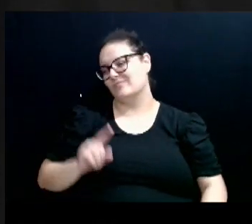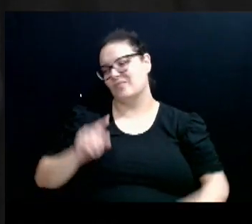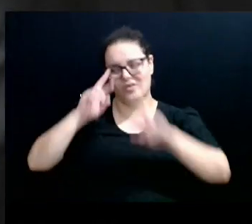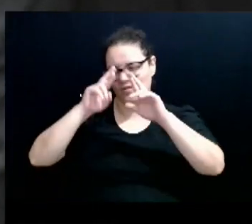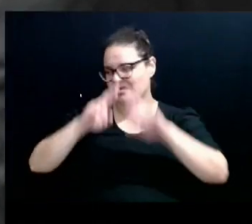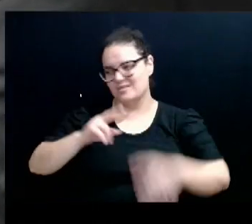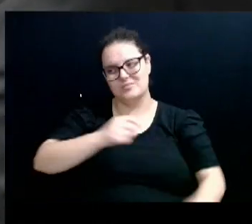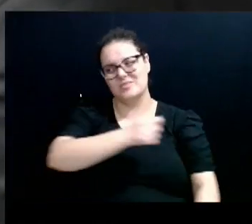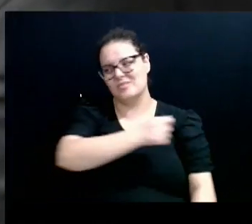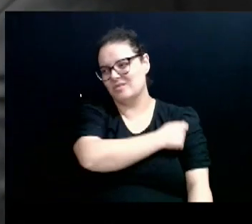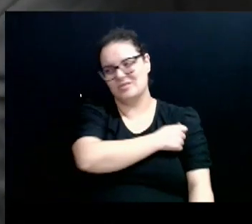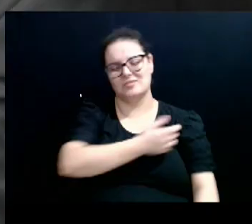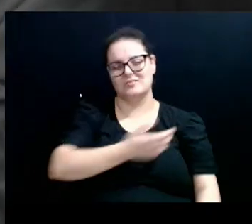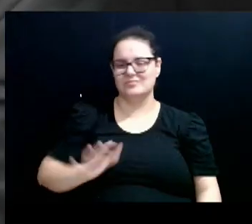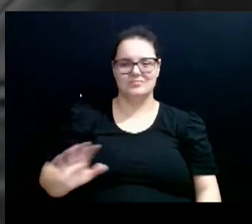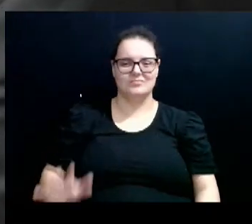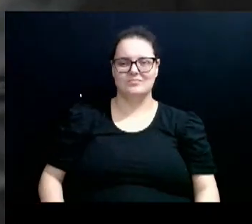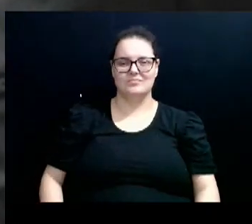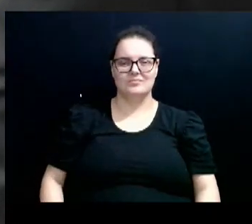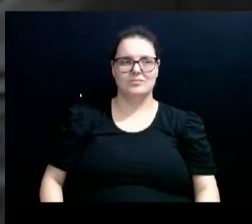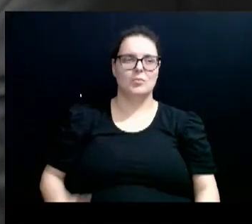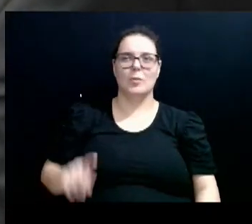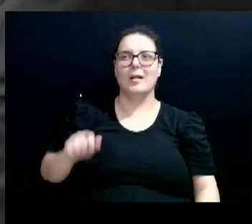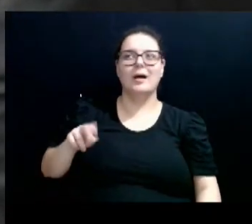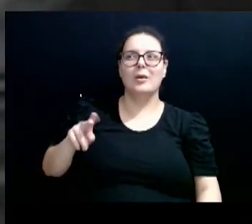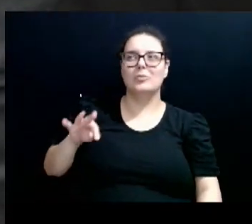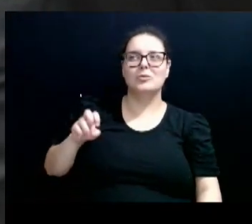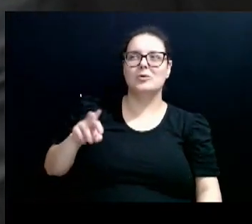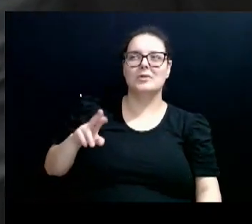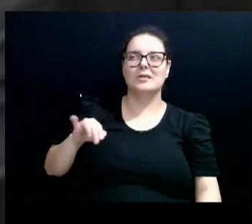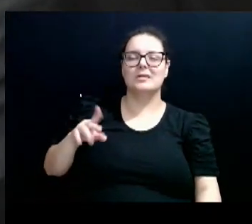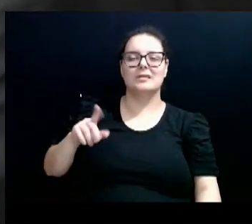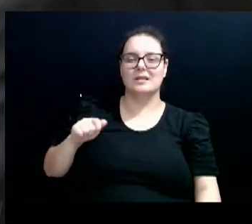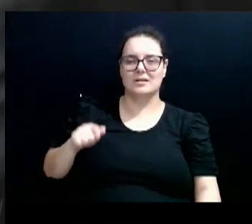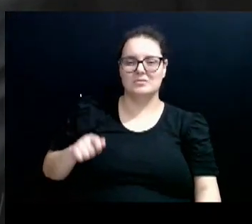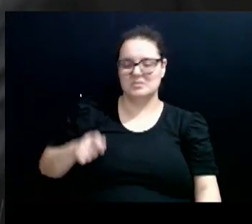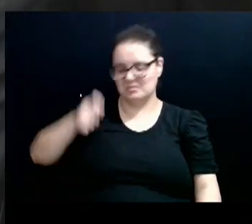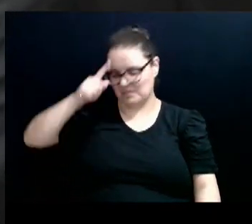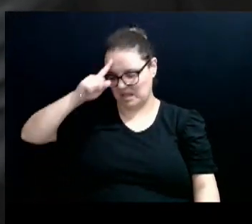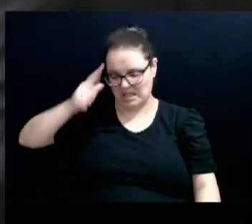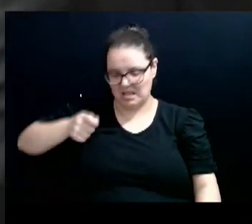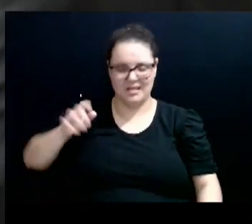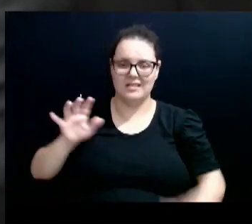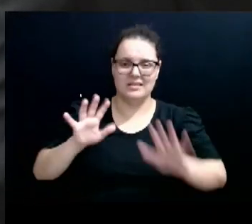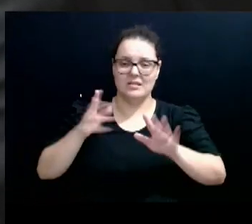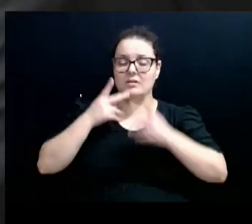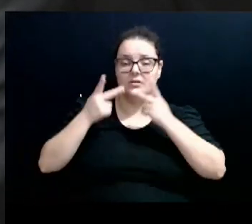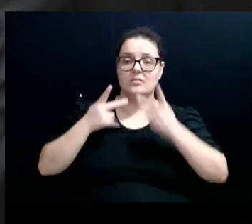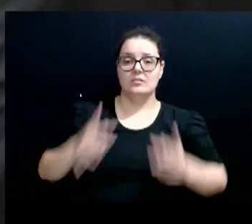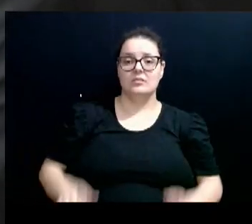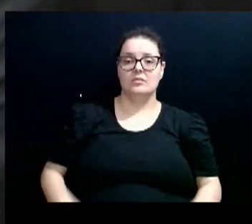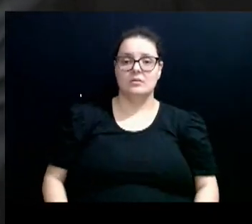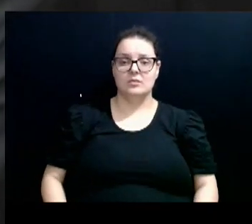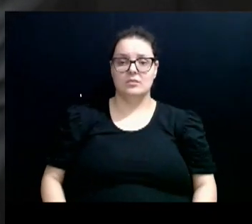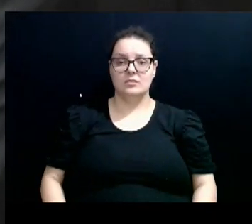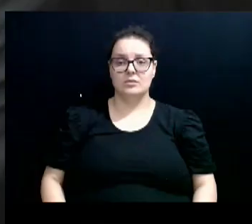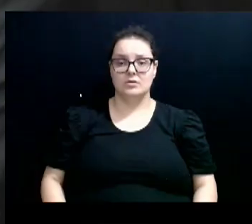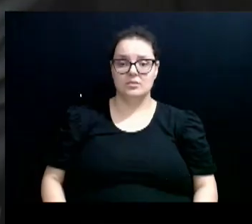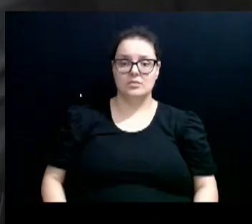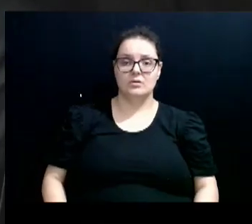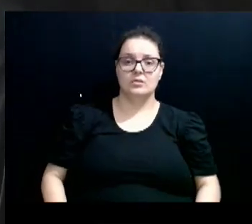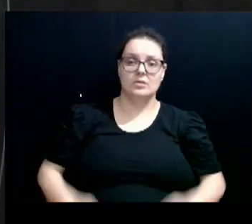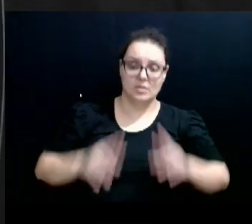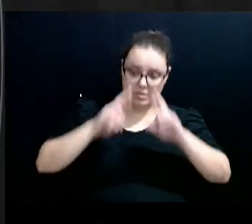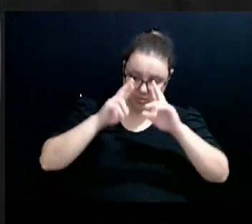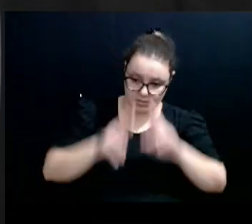Não é autoridade daquela ideia de autoritarismo, não é isso que eu estou falando. Estou falando de você respeitar aquele ser humano que